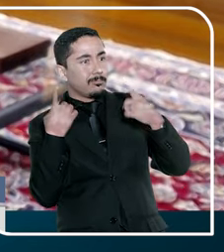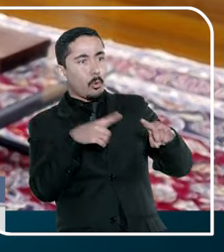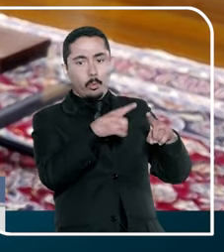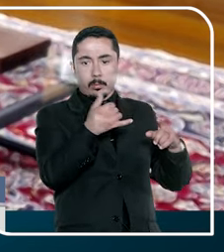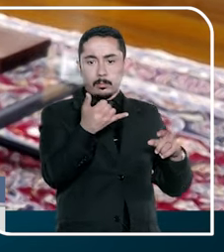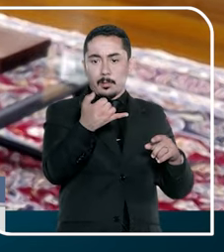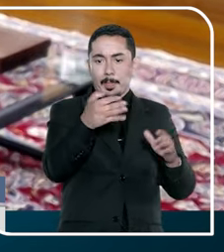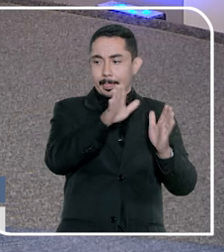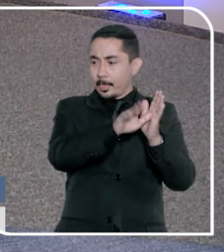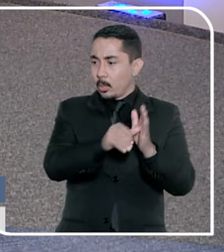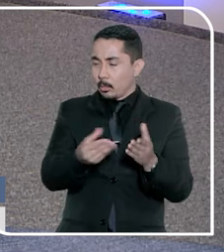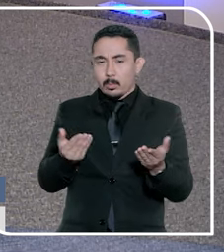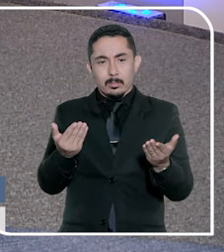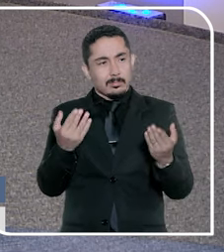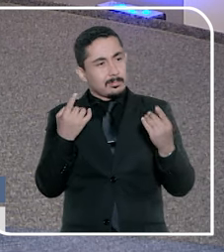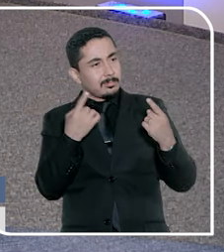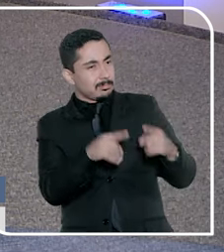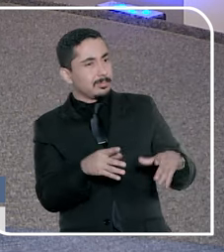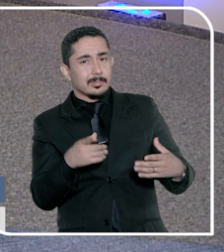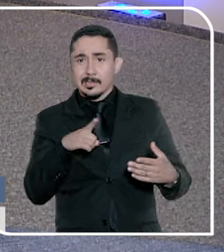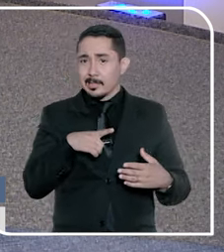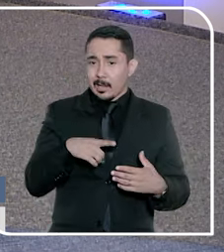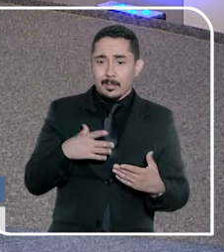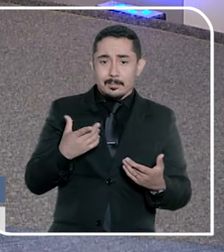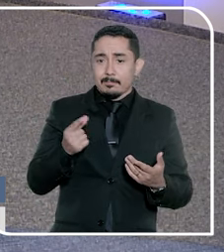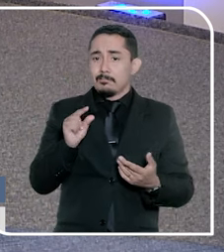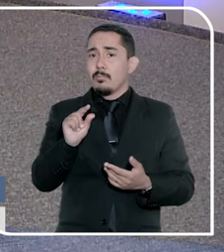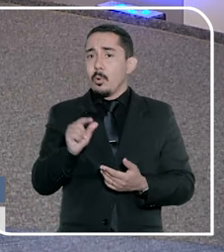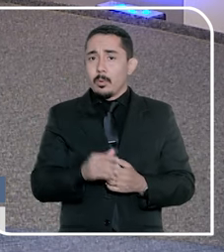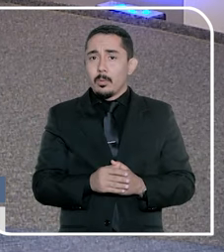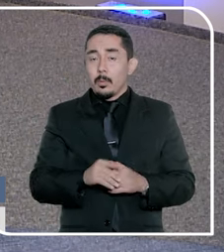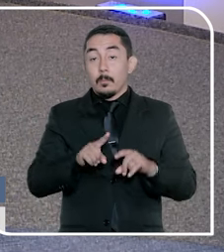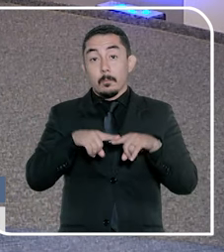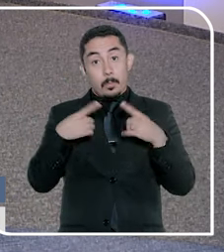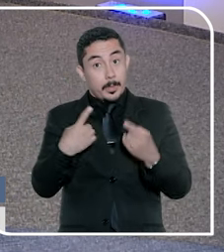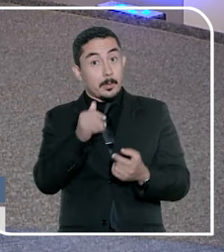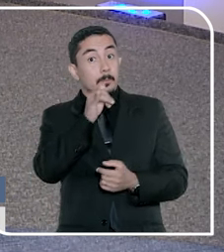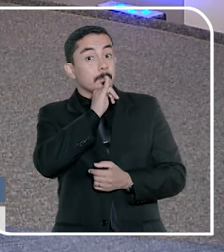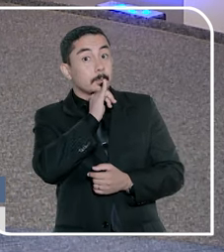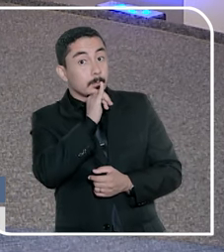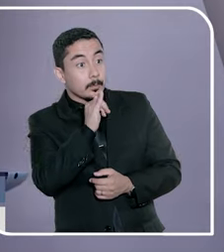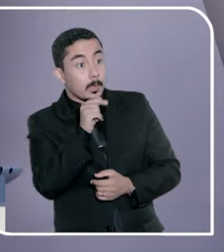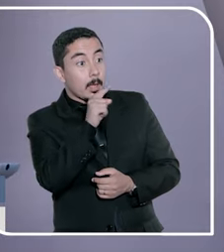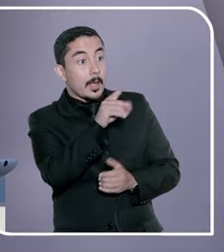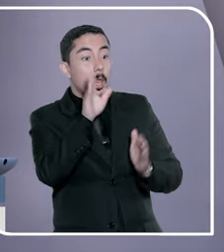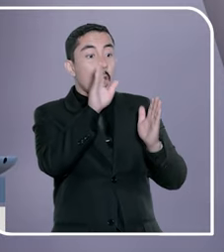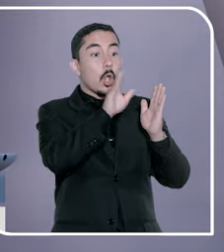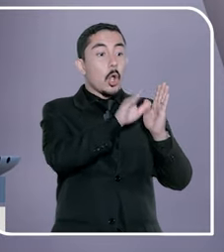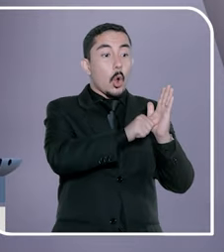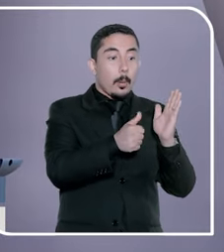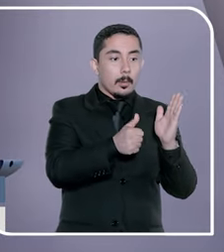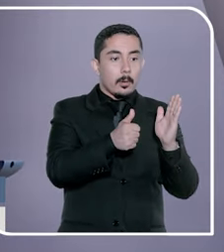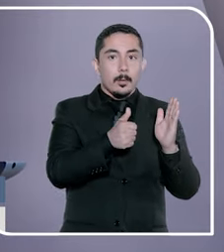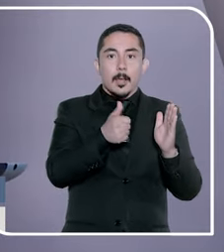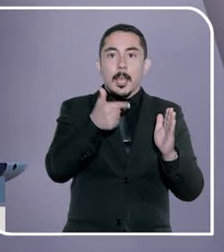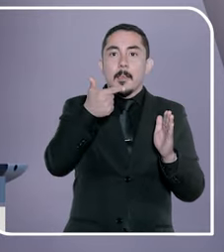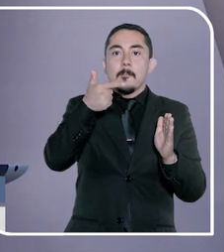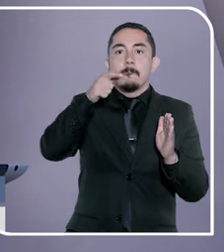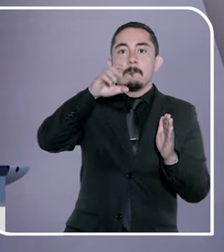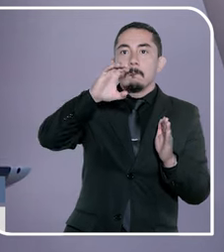caneta mas talvez se ele forar eh 20 canetas Bas ou se ele forar